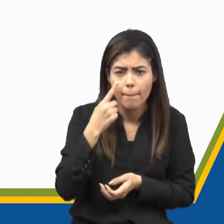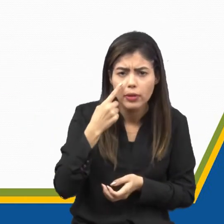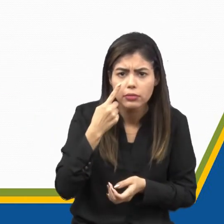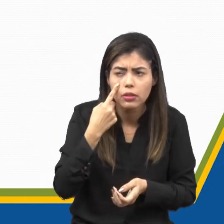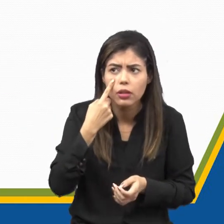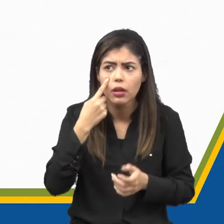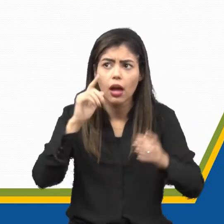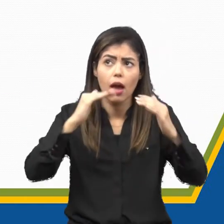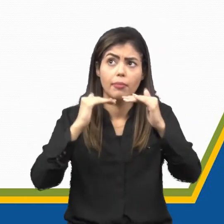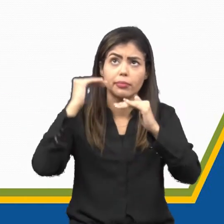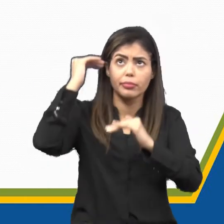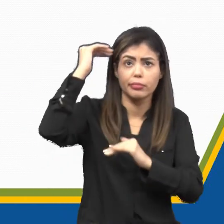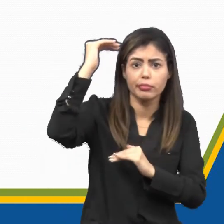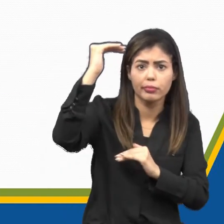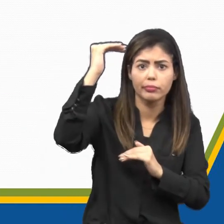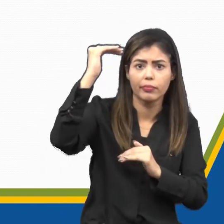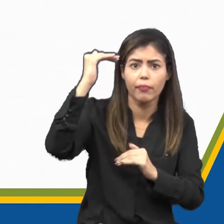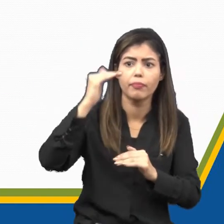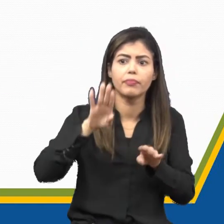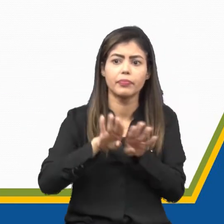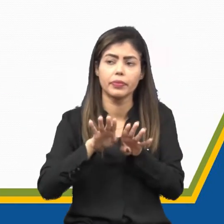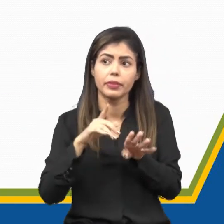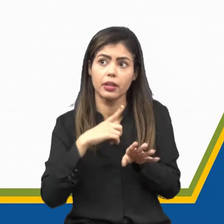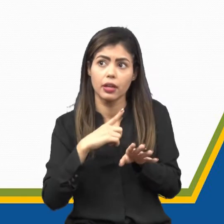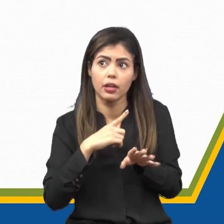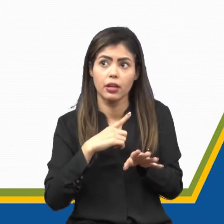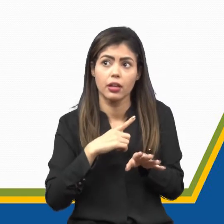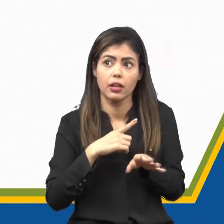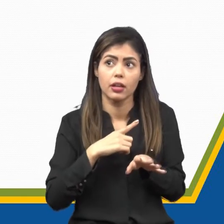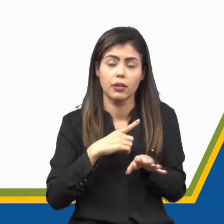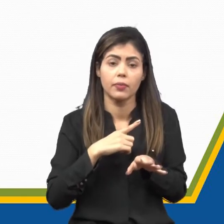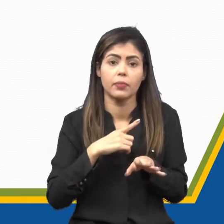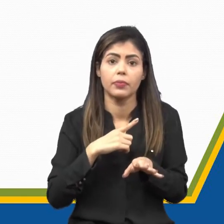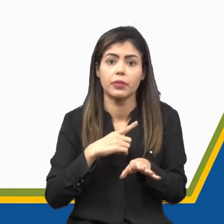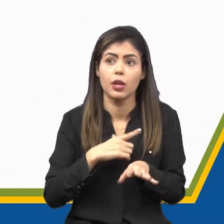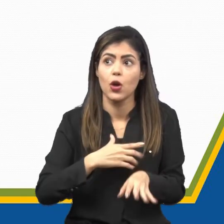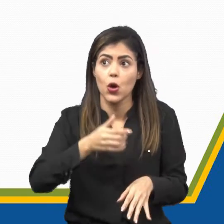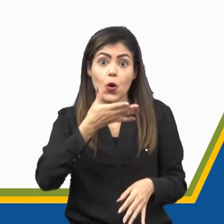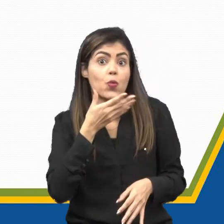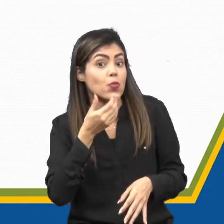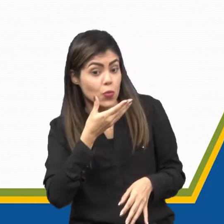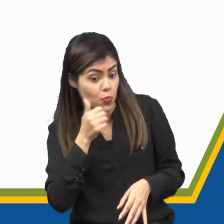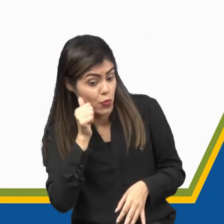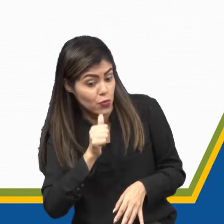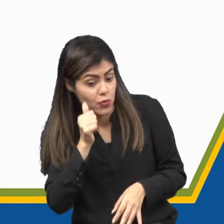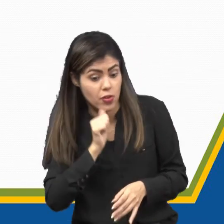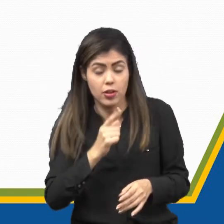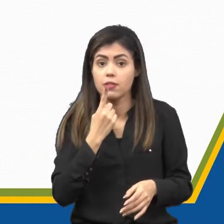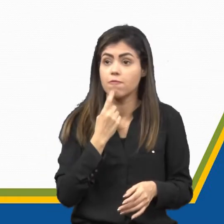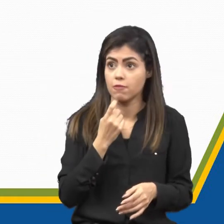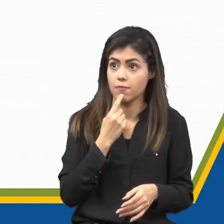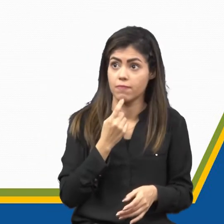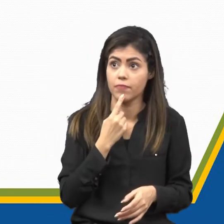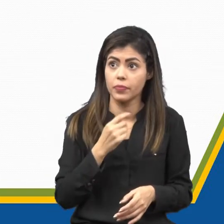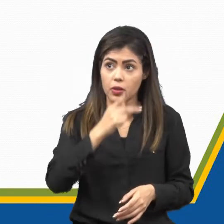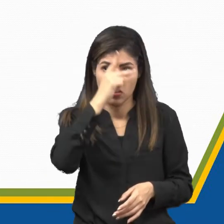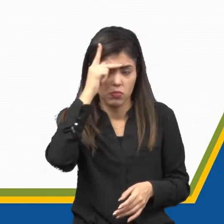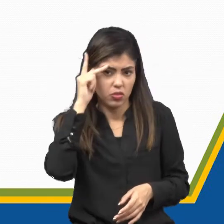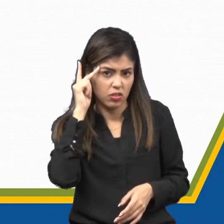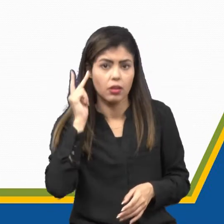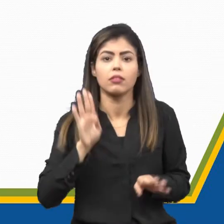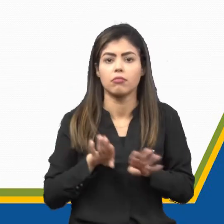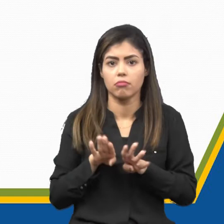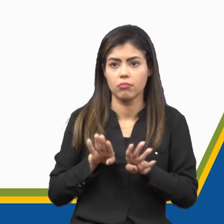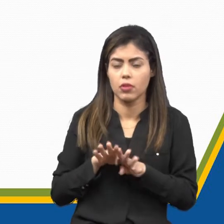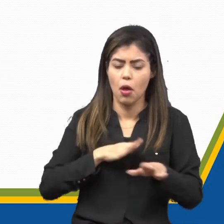que está acima ali, Pinterest, né, que tem uma mulher de vermelho, uns personagens,